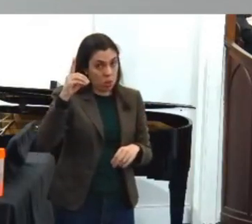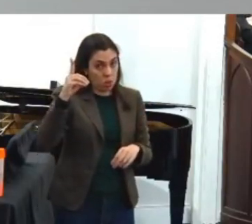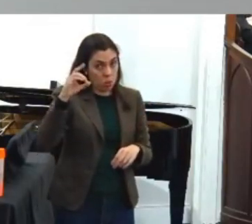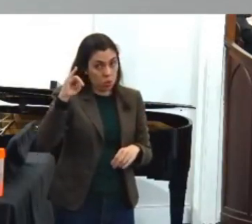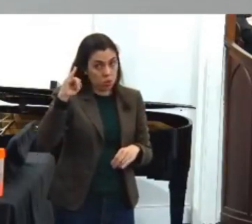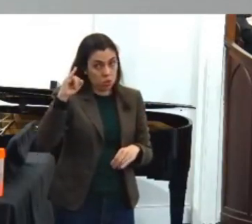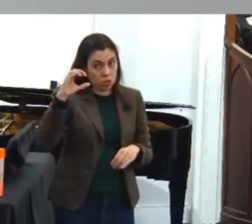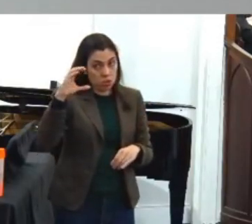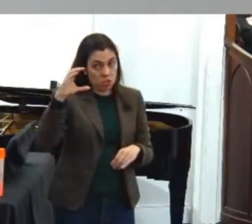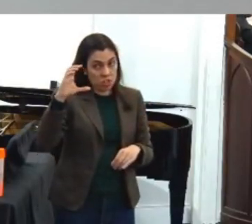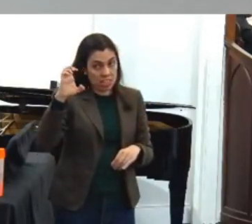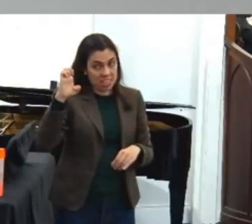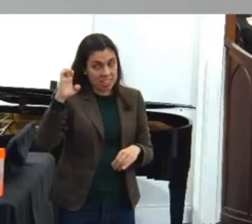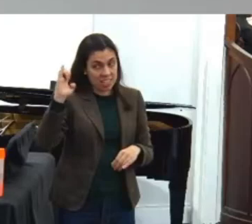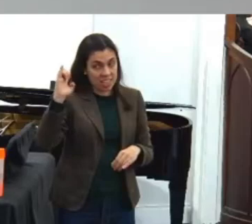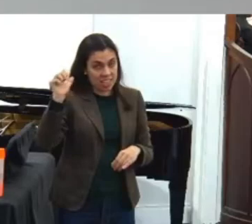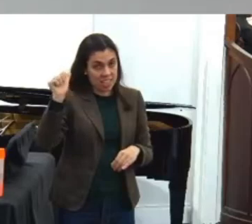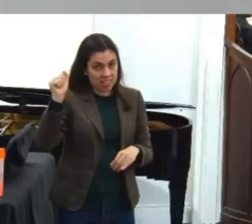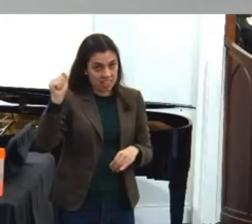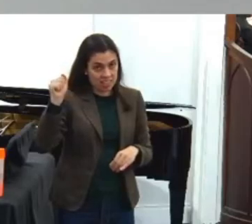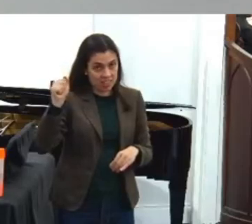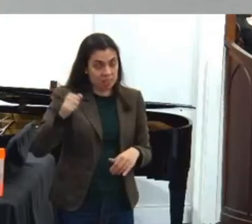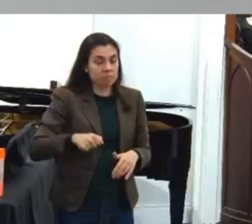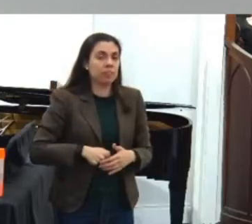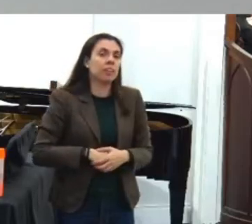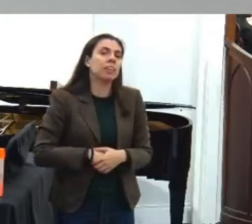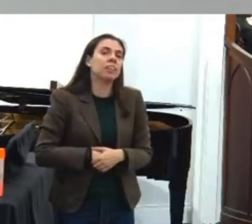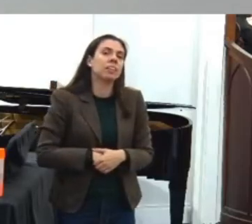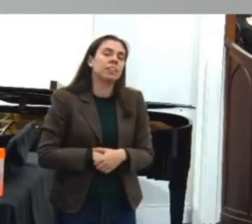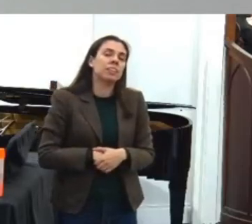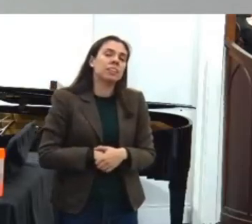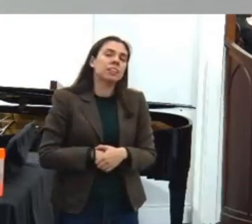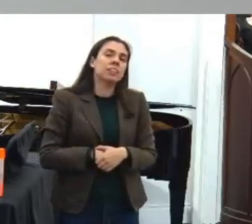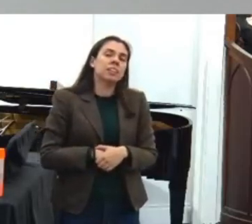cidades. Para entendermos claramente